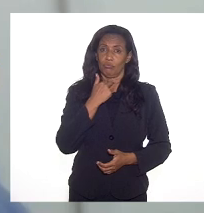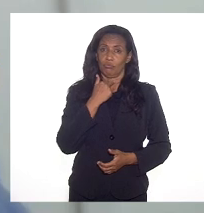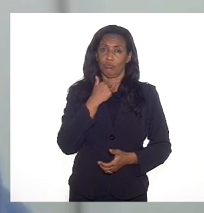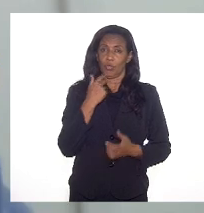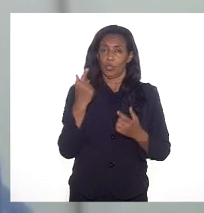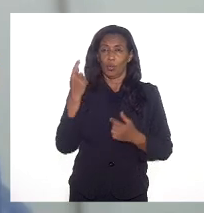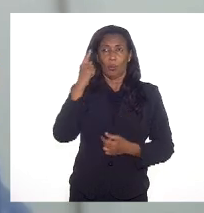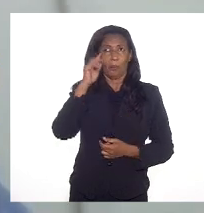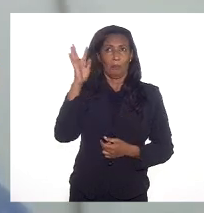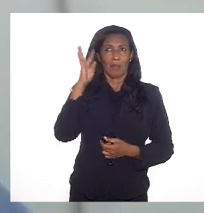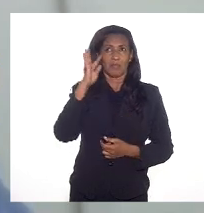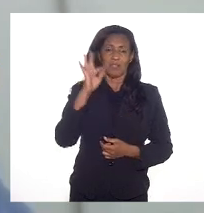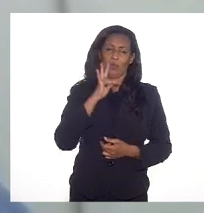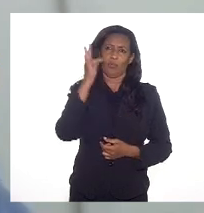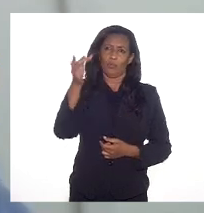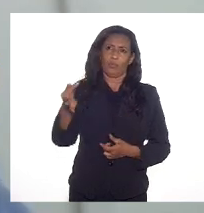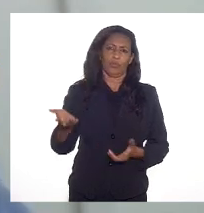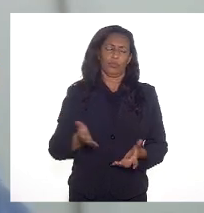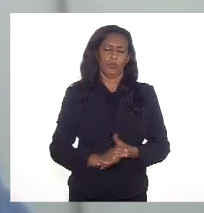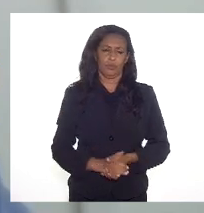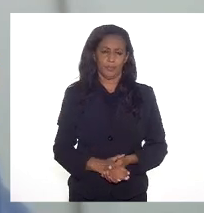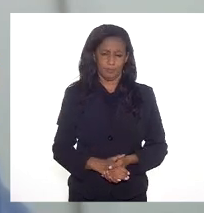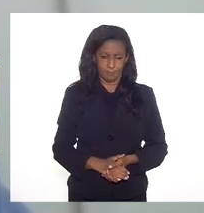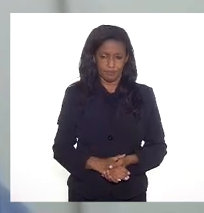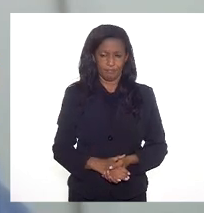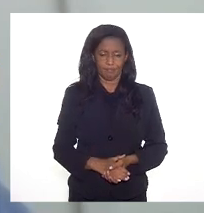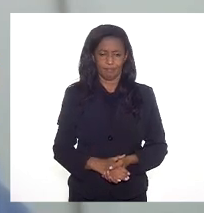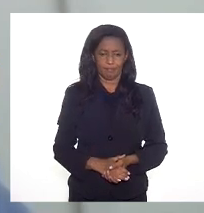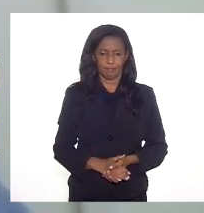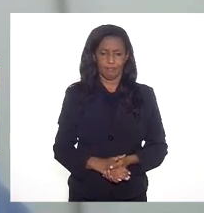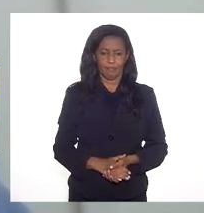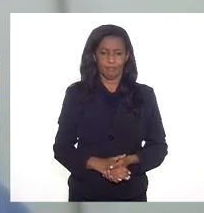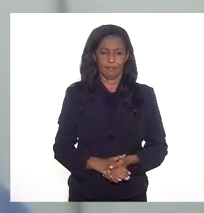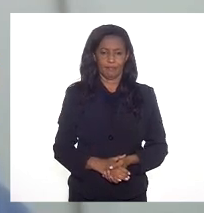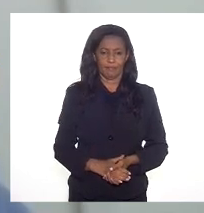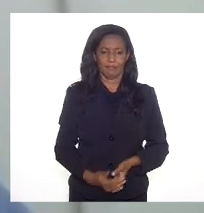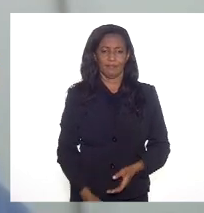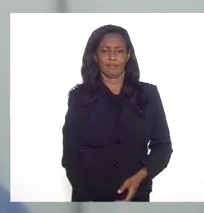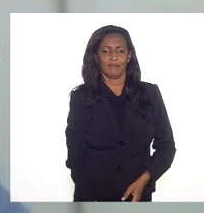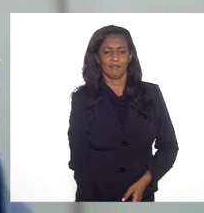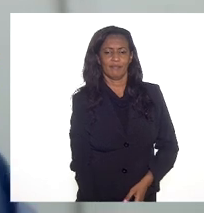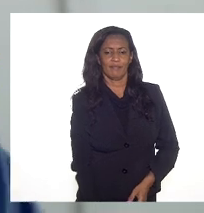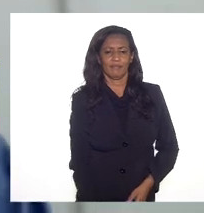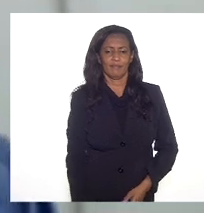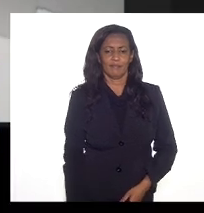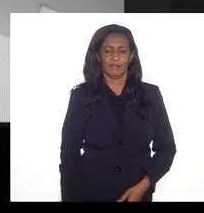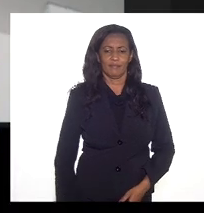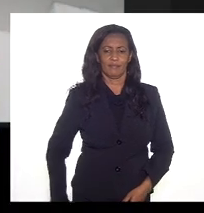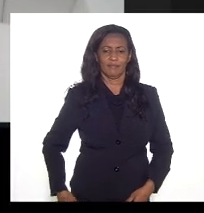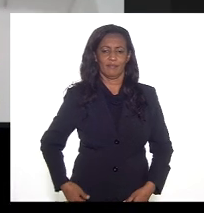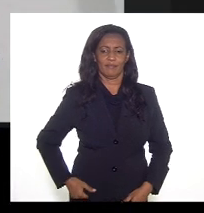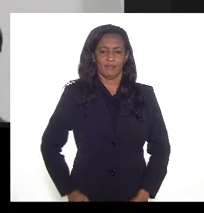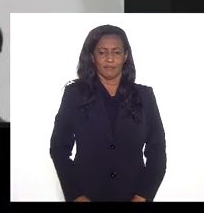como pensar futuro. Vou dar uma parte para o deputado Rubens Bontempo, que levantou o dedo. Por favor, deputado.